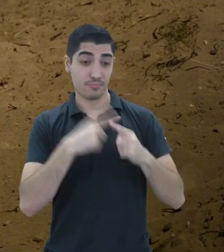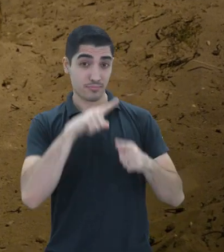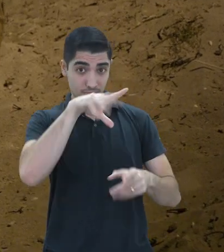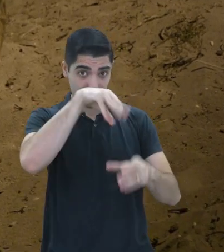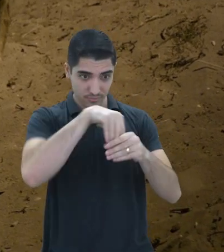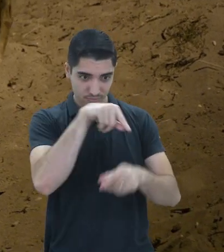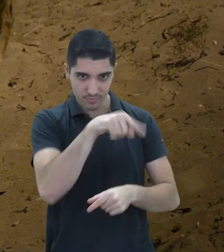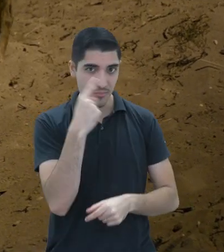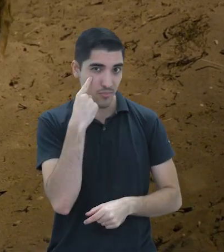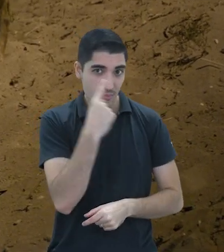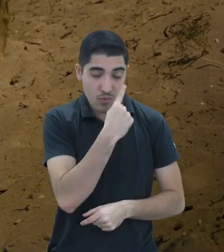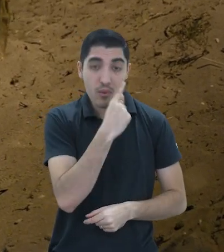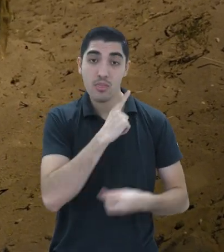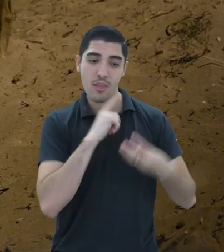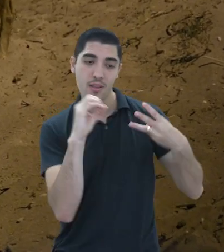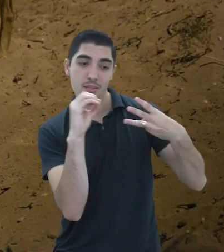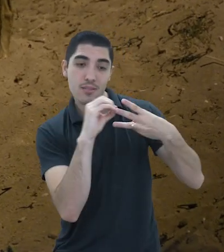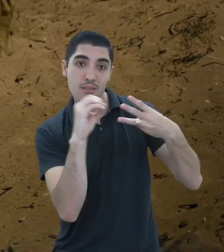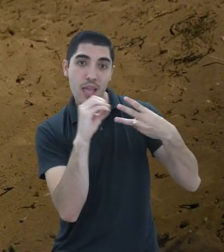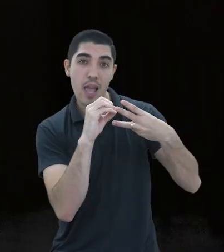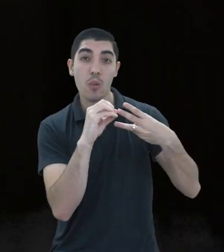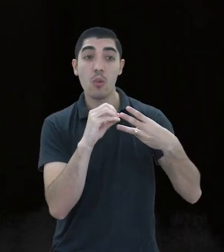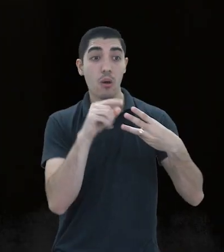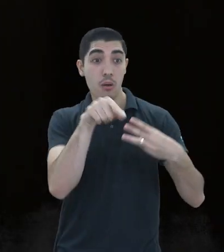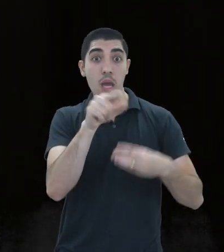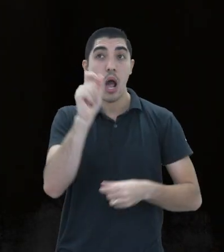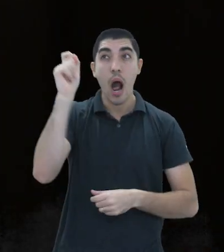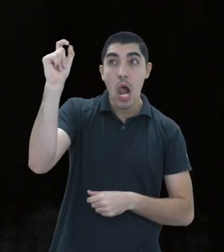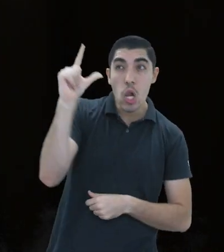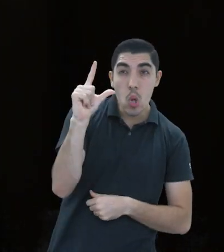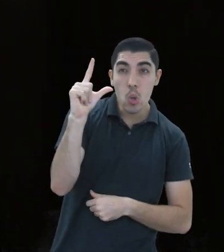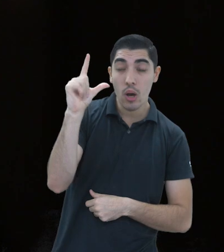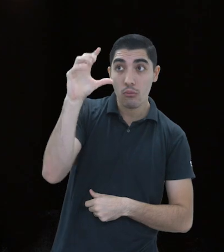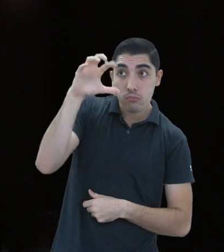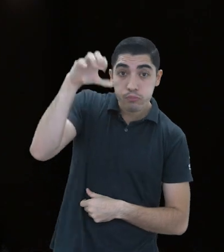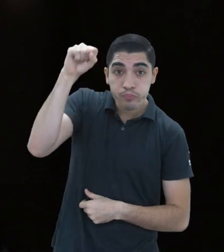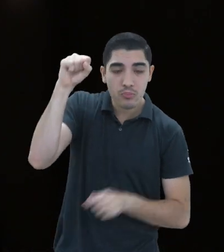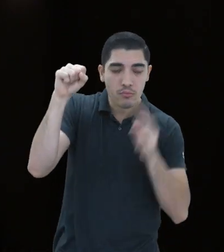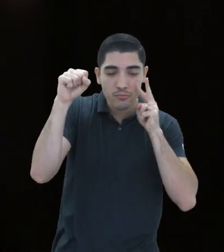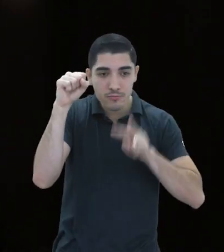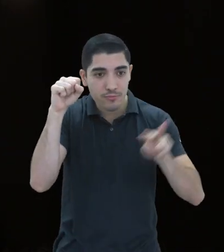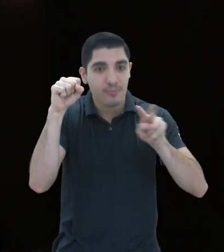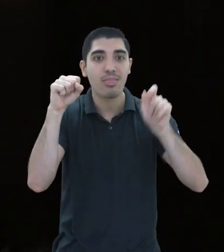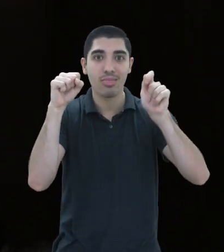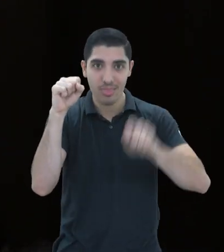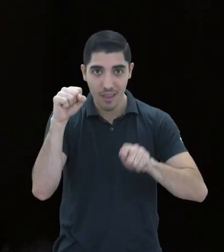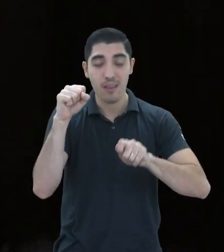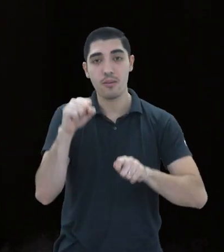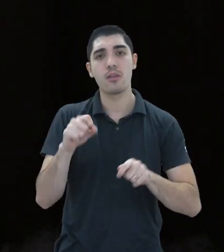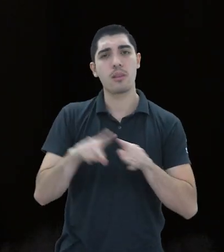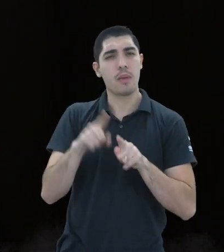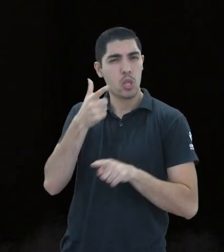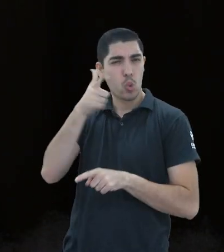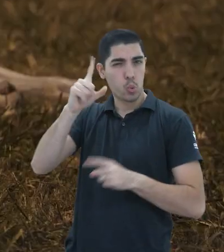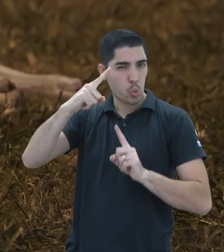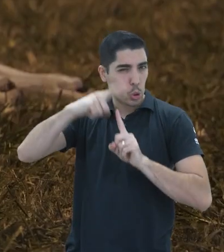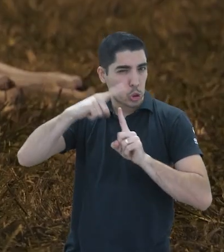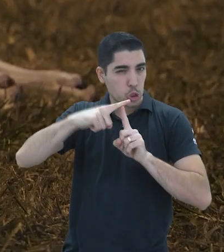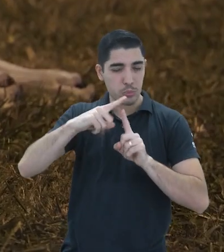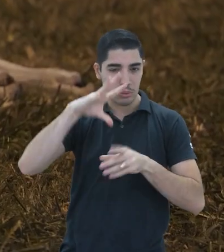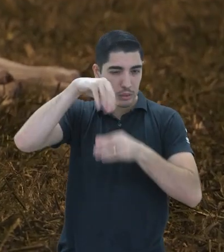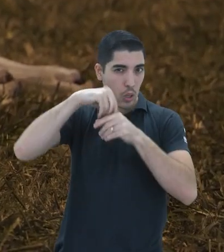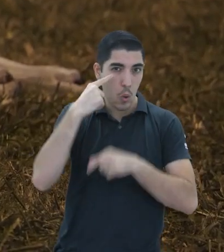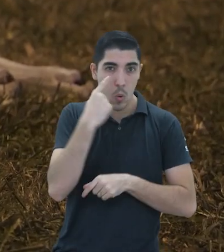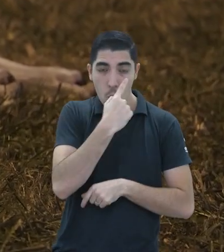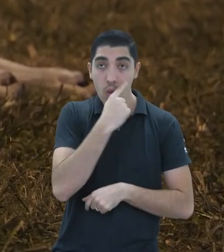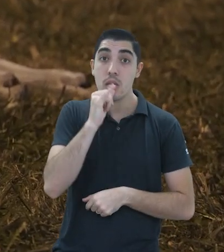bastonetes, que são células sensíveis à luz. Também tem a interferência de uma estrutura chamada tapetum lucidum, que